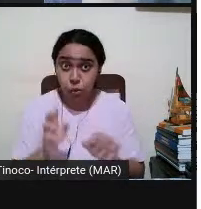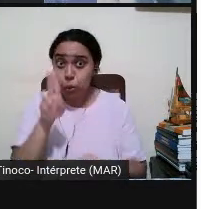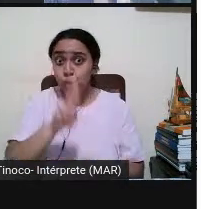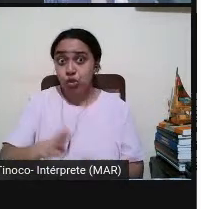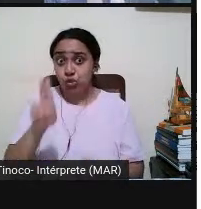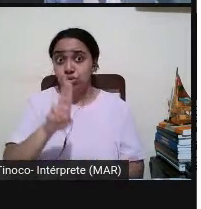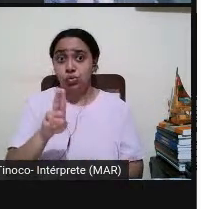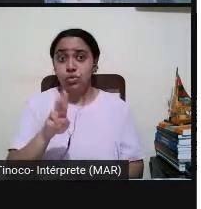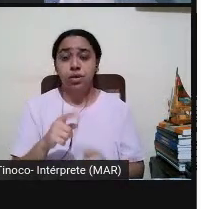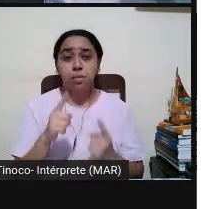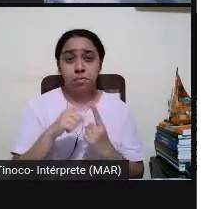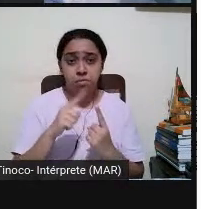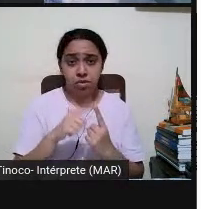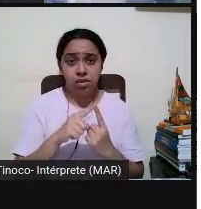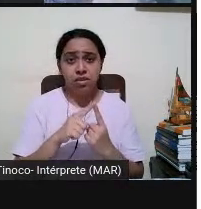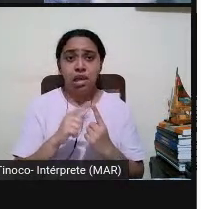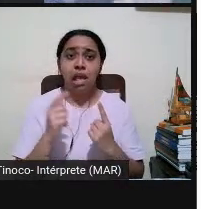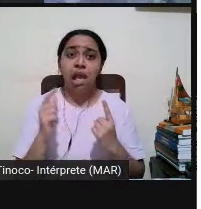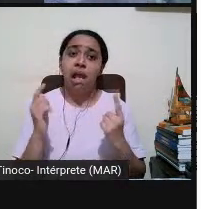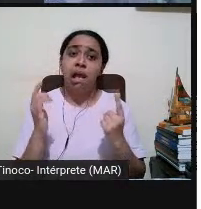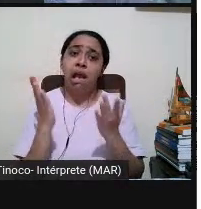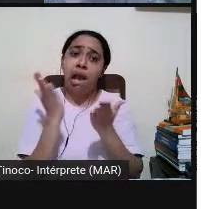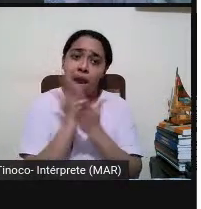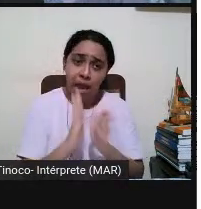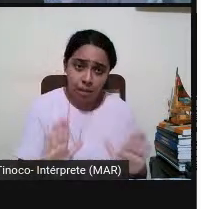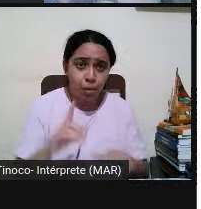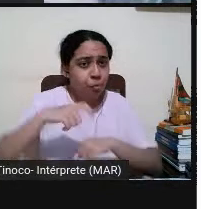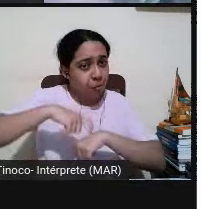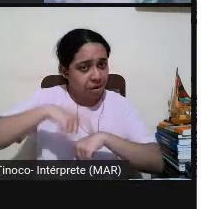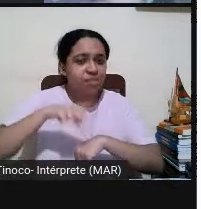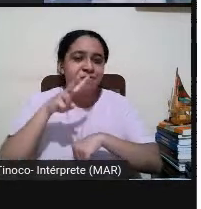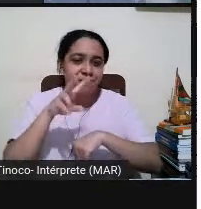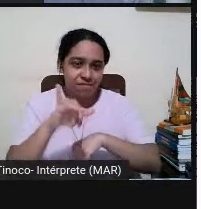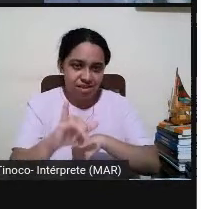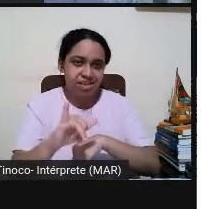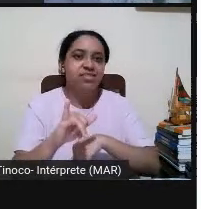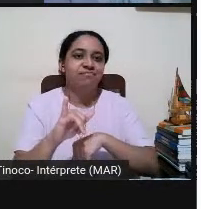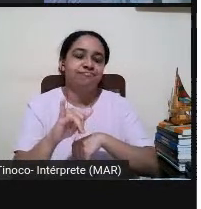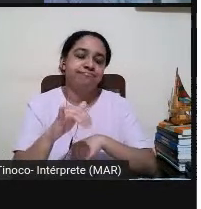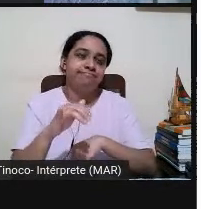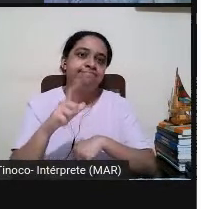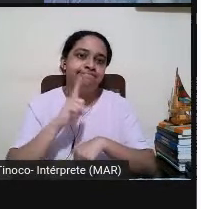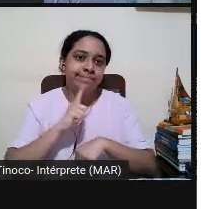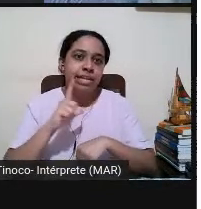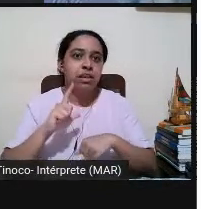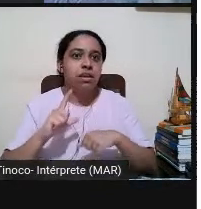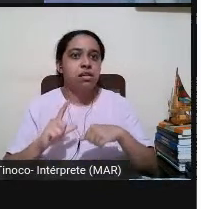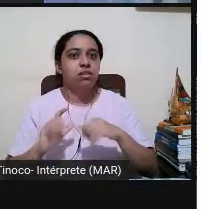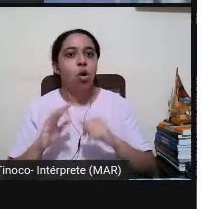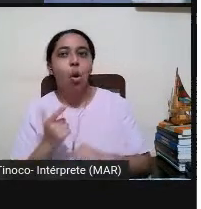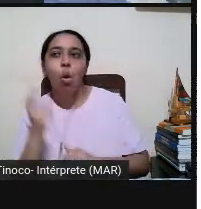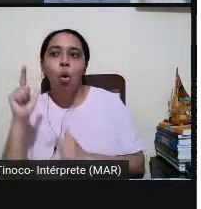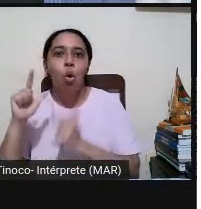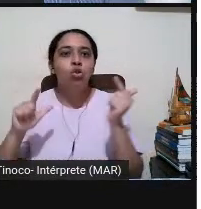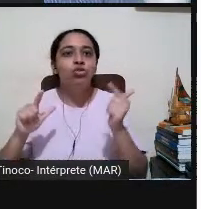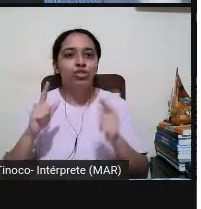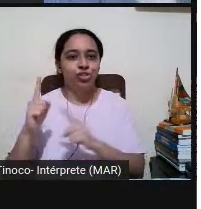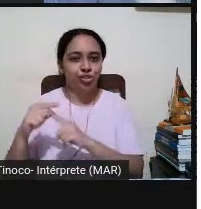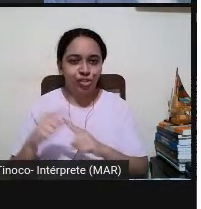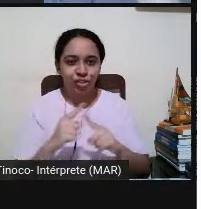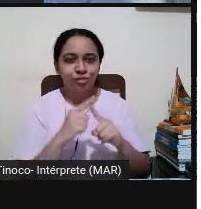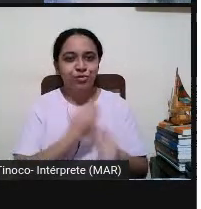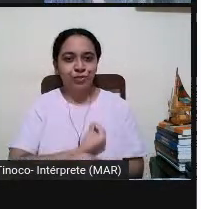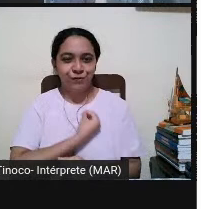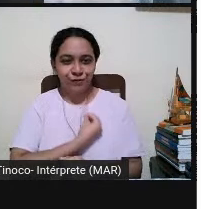ele é finito então Moro em vai acabar por mais que ele tenha surgido a partir de outras fontes de vida né